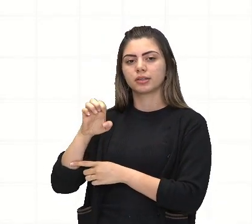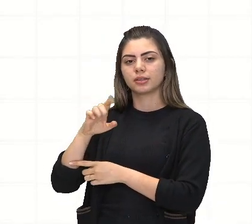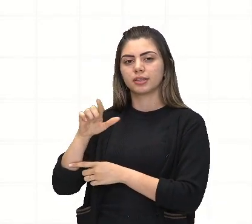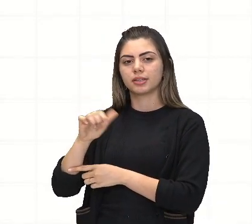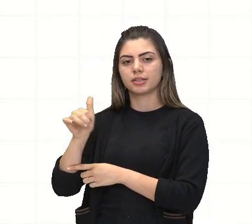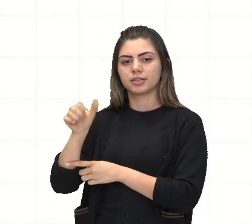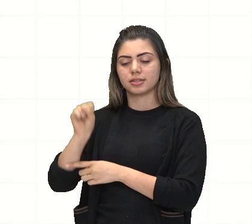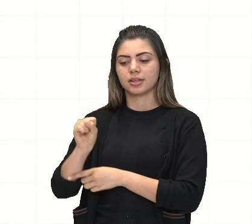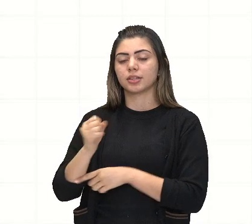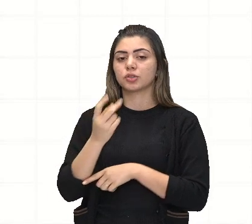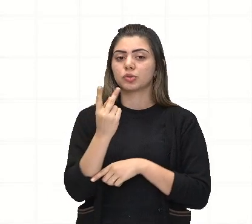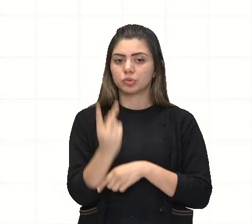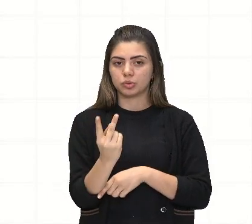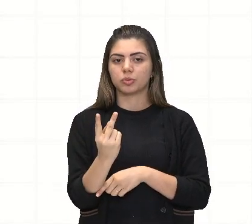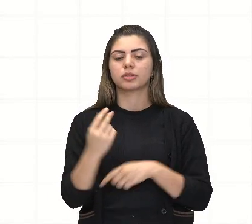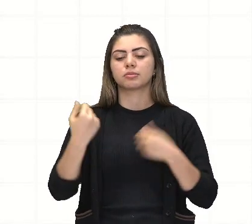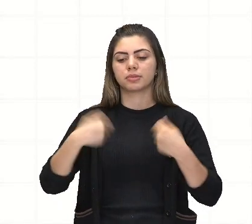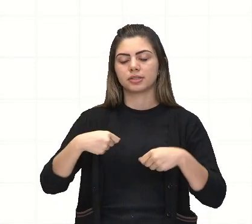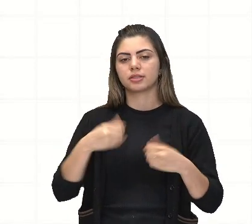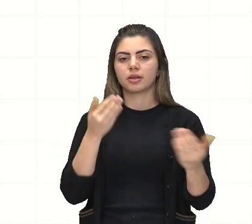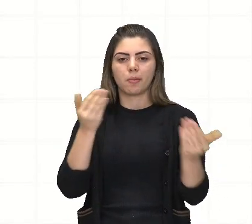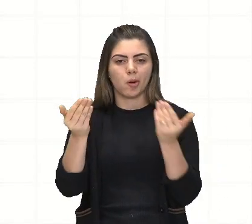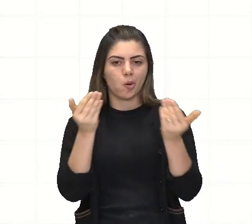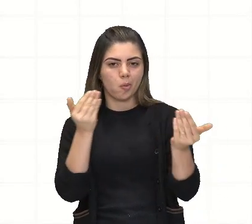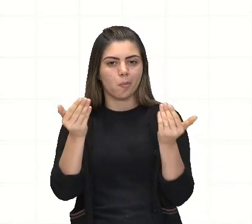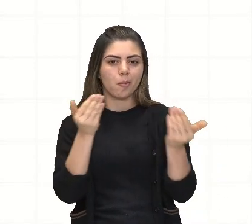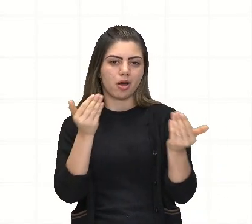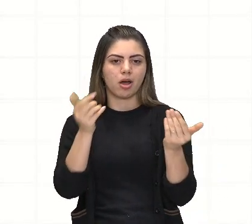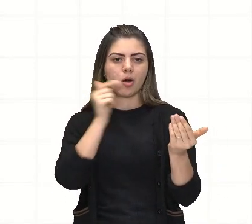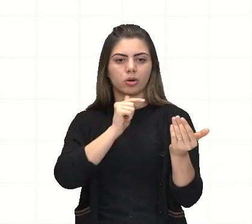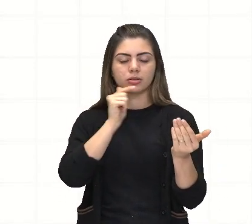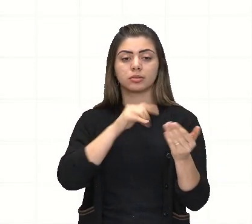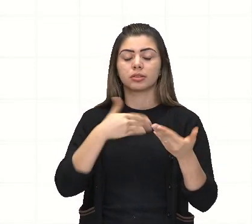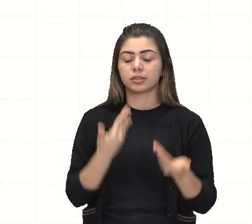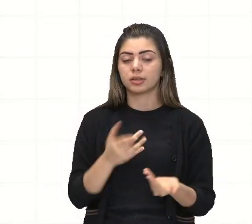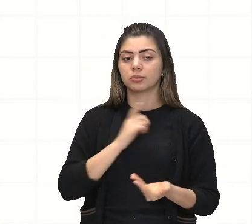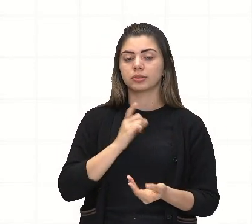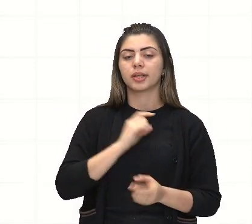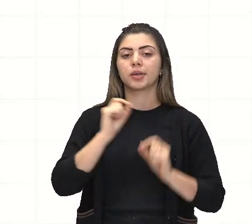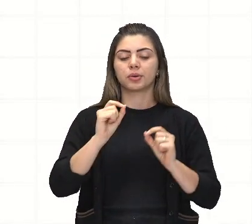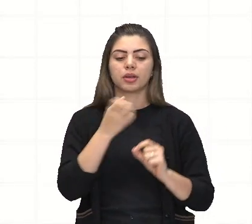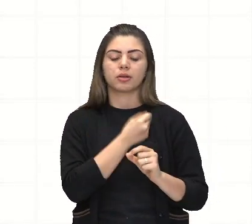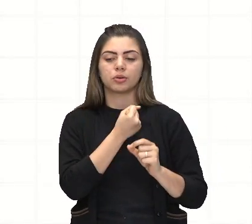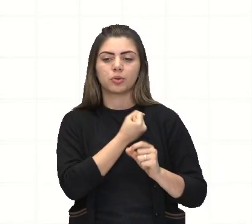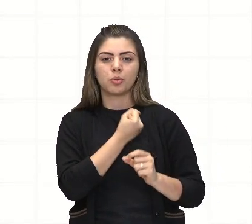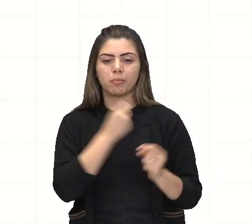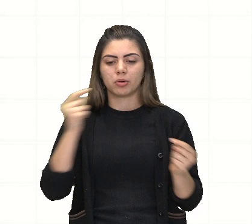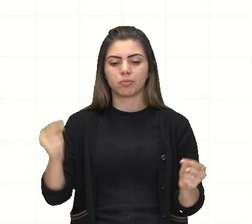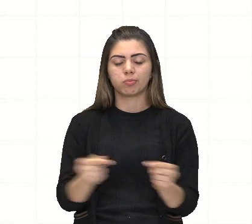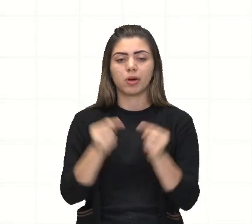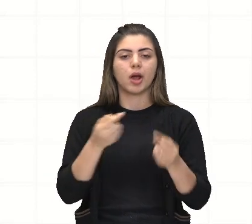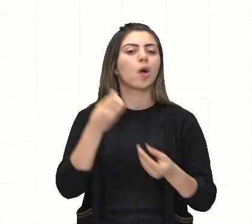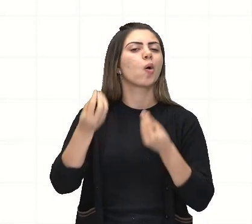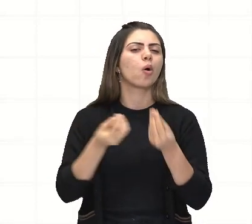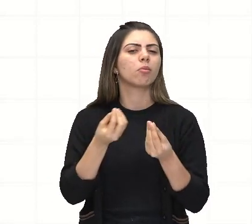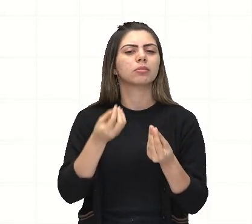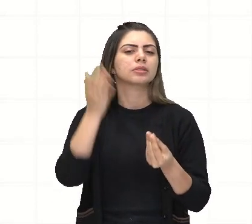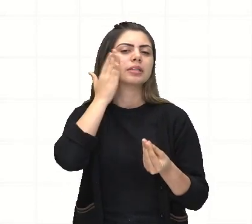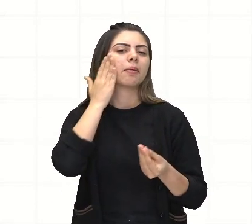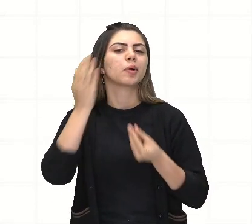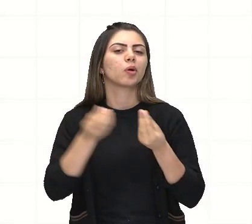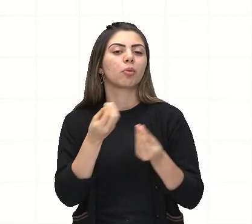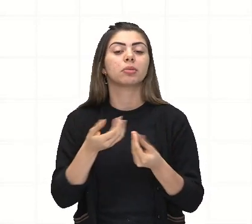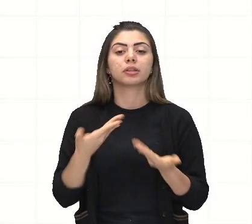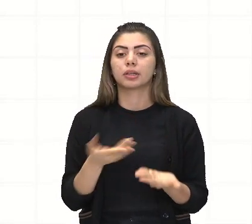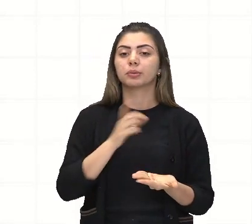duas, porque senão não tenho como comparar. Então, duas grandezas são diretamente proporcionais quando um aumento